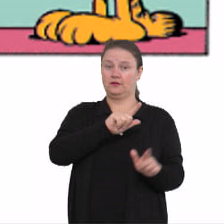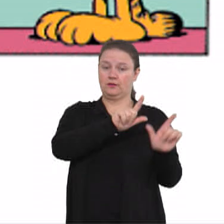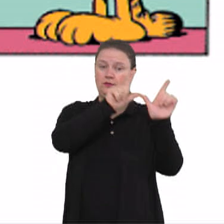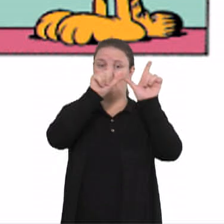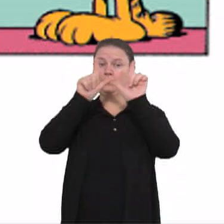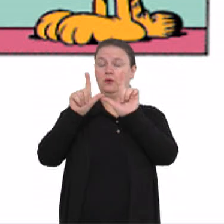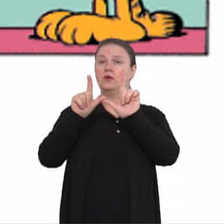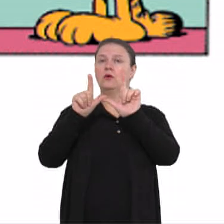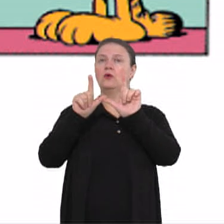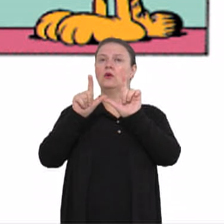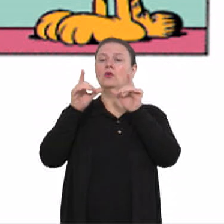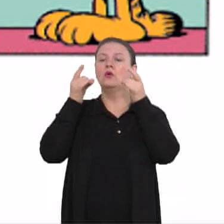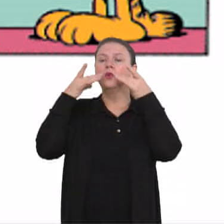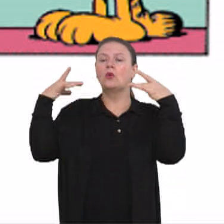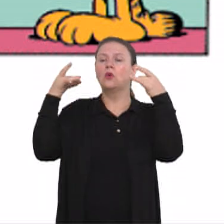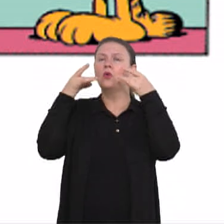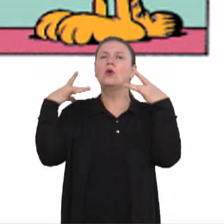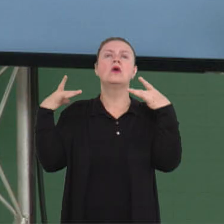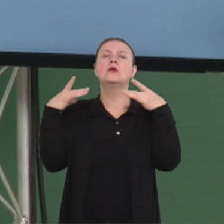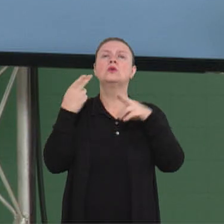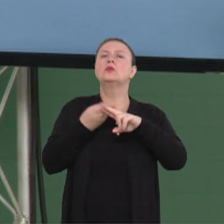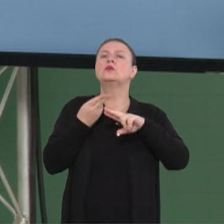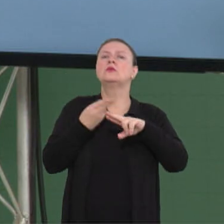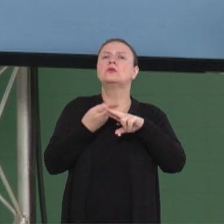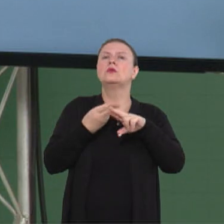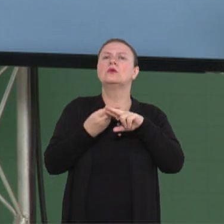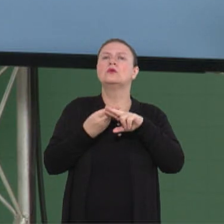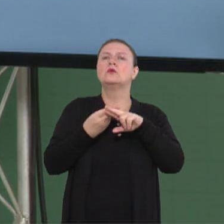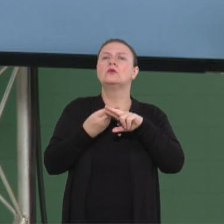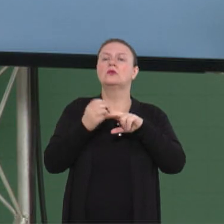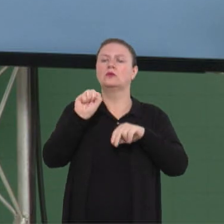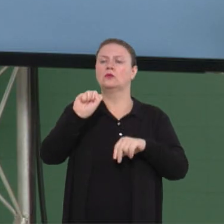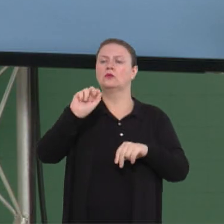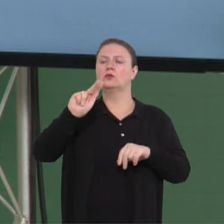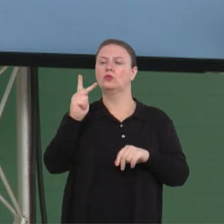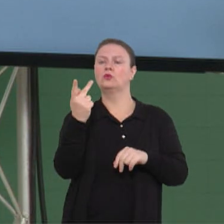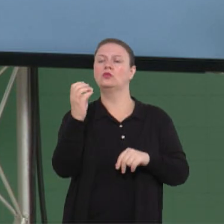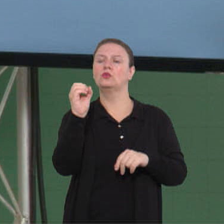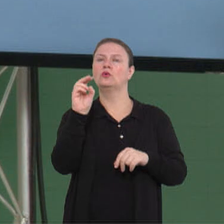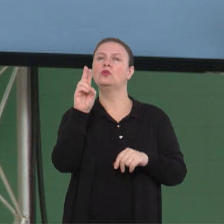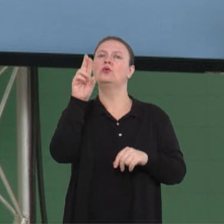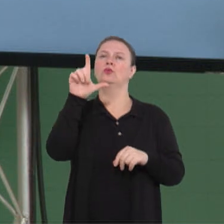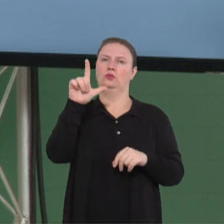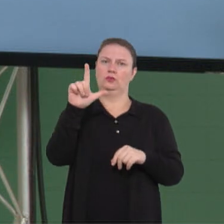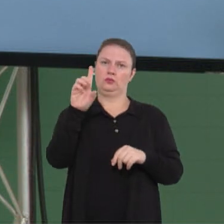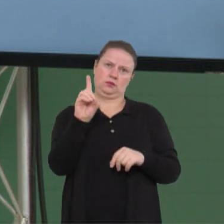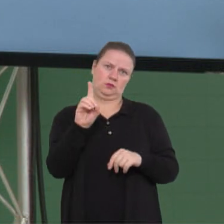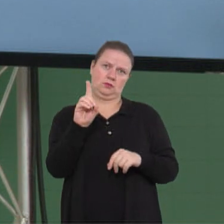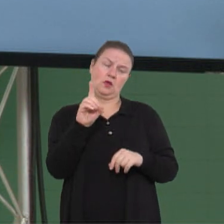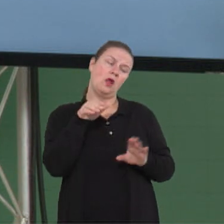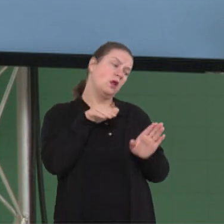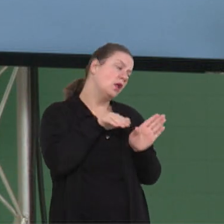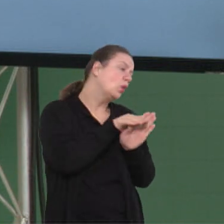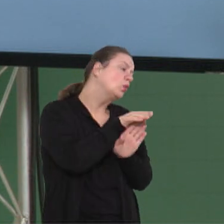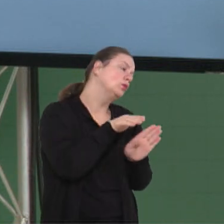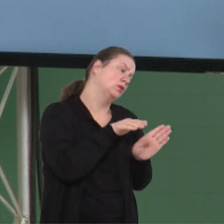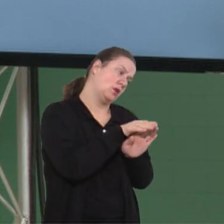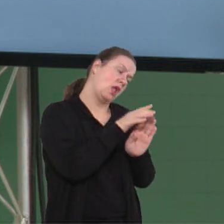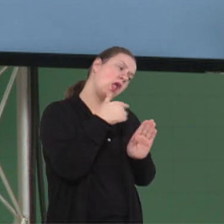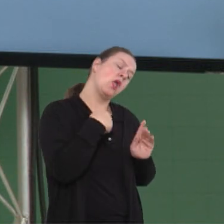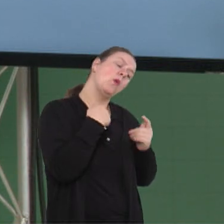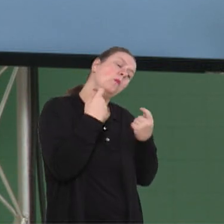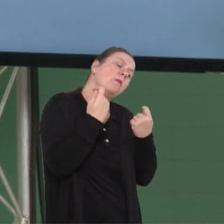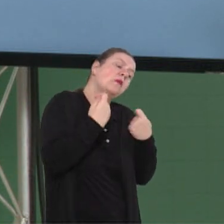quadrinho o garfield utilizando o modal should ele tá dando um conselho uma recomendação do que ele deveria fazer